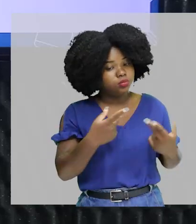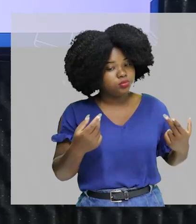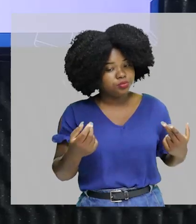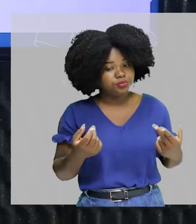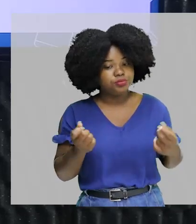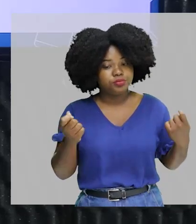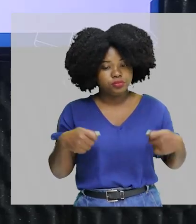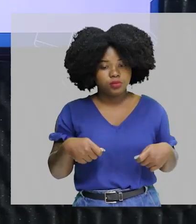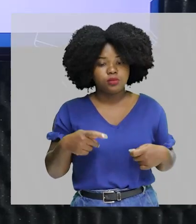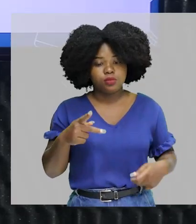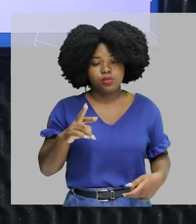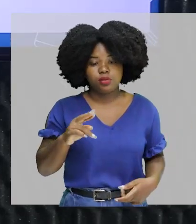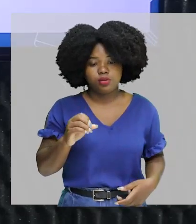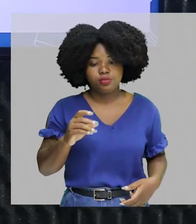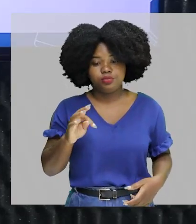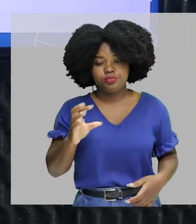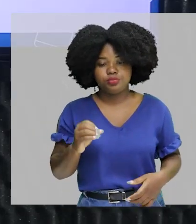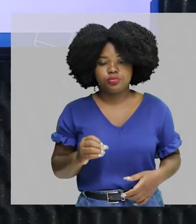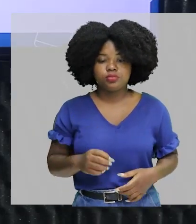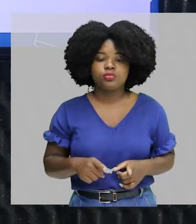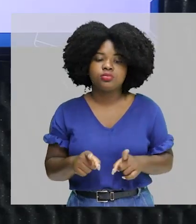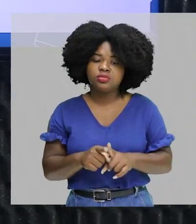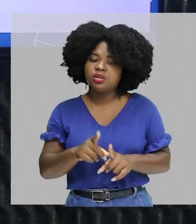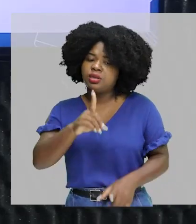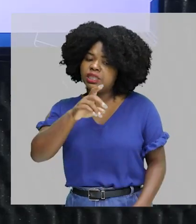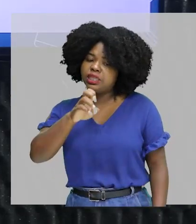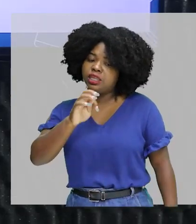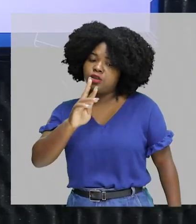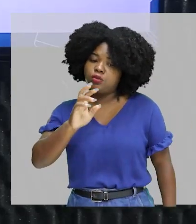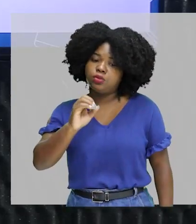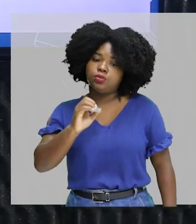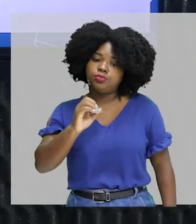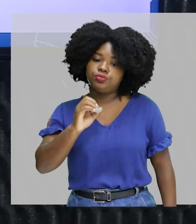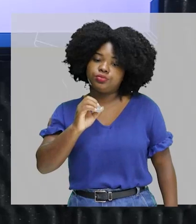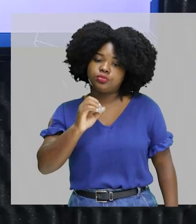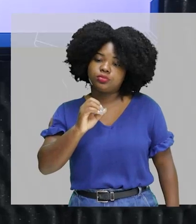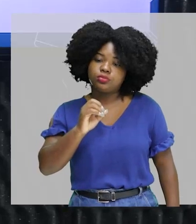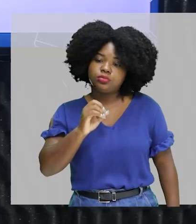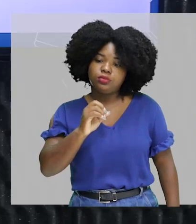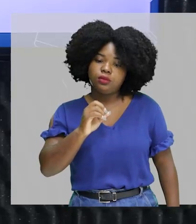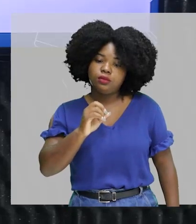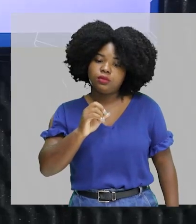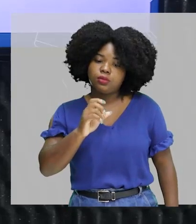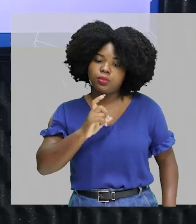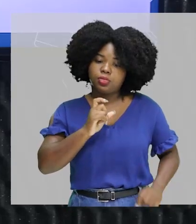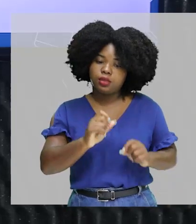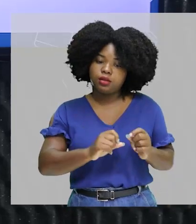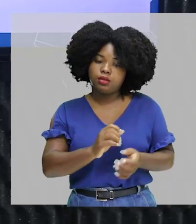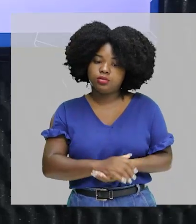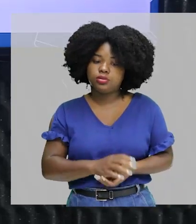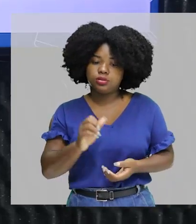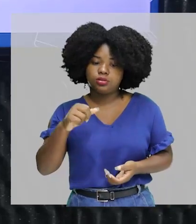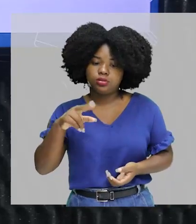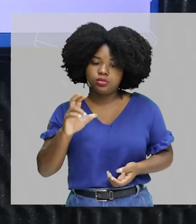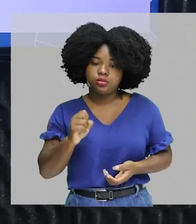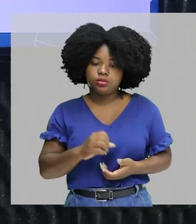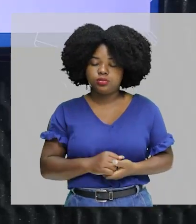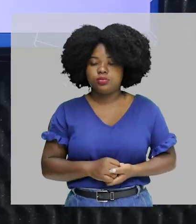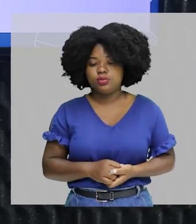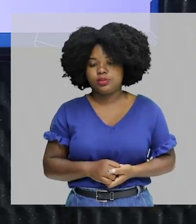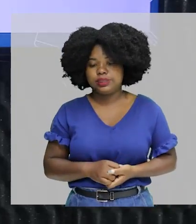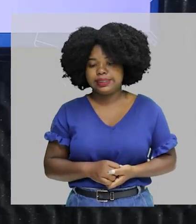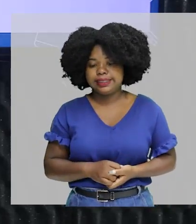protostômio. E deuterostômio é quando o blastóporo origina o ânus. No caso